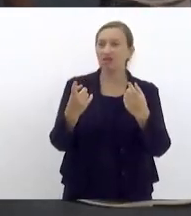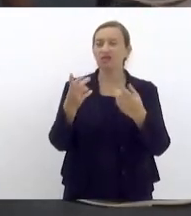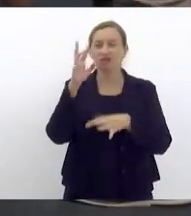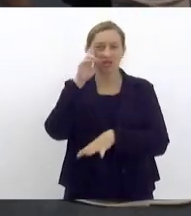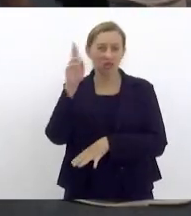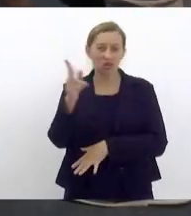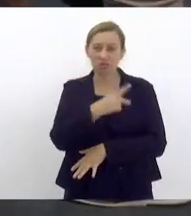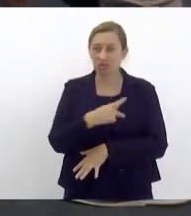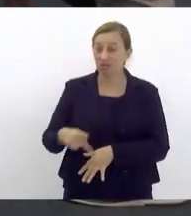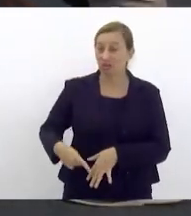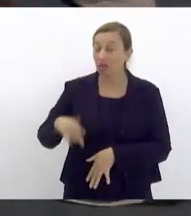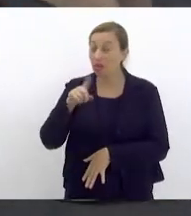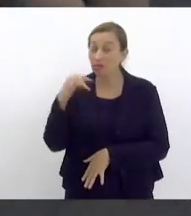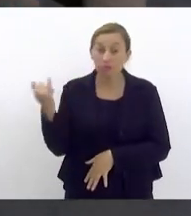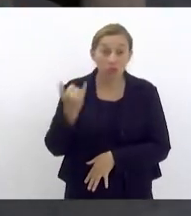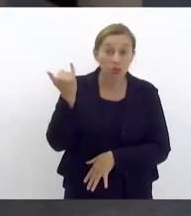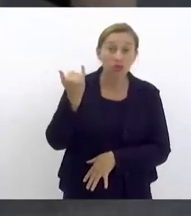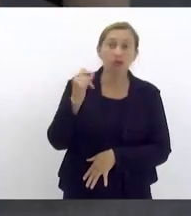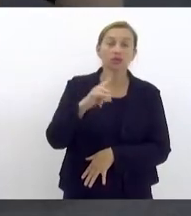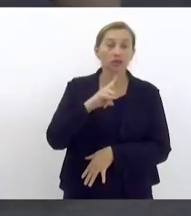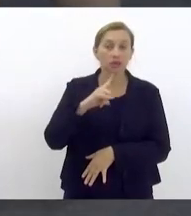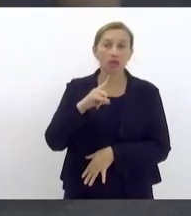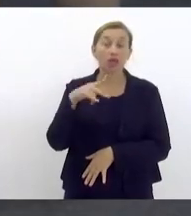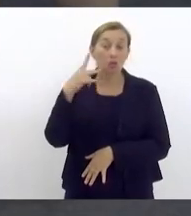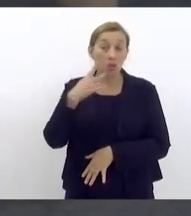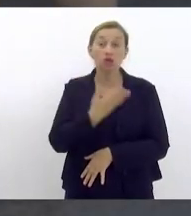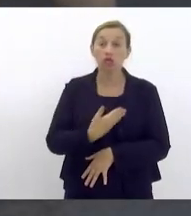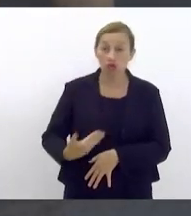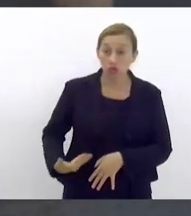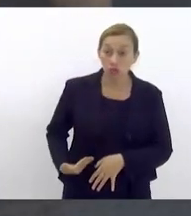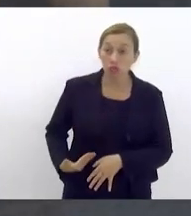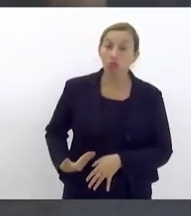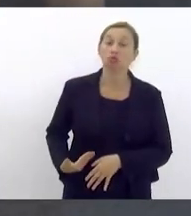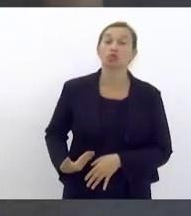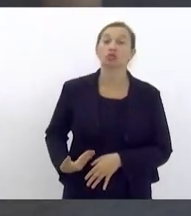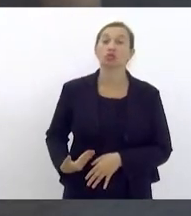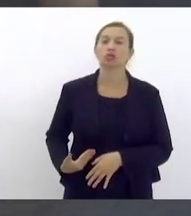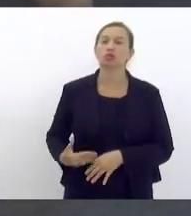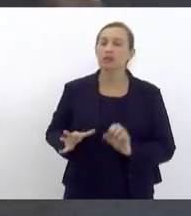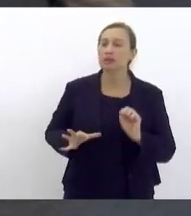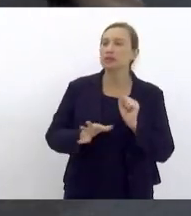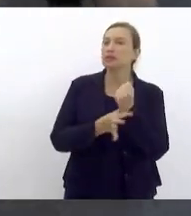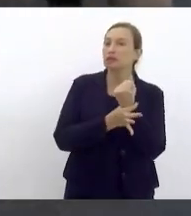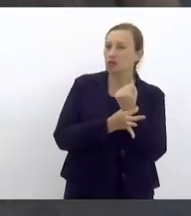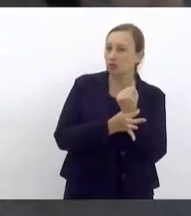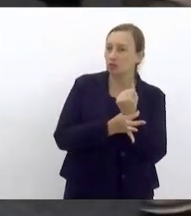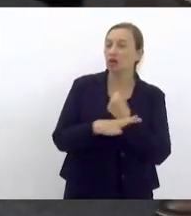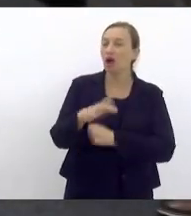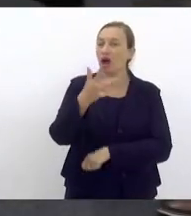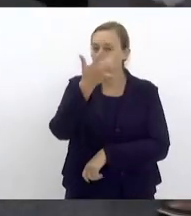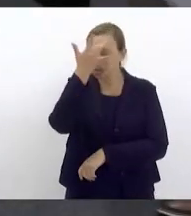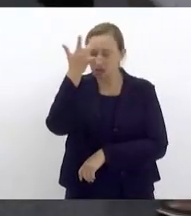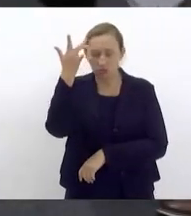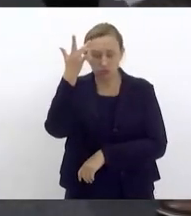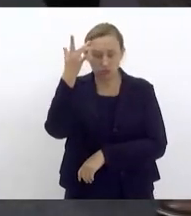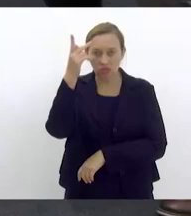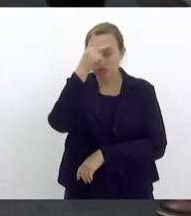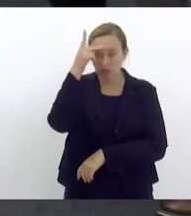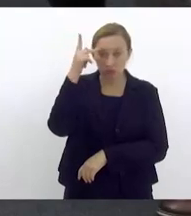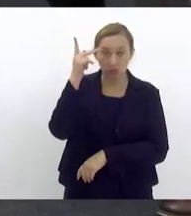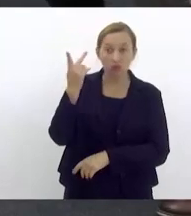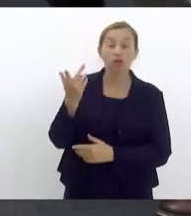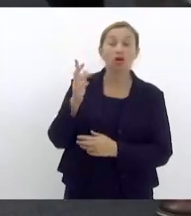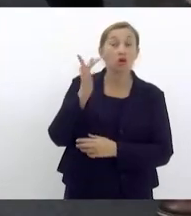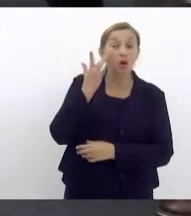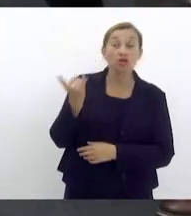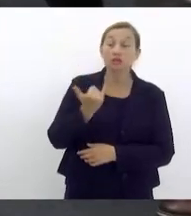é importante que a gente tenha políticas públicas para assegurar a saúde mental dessas pessoas e eu